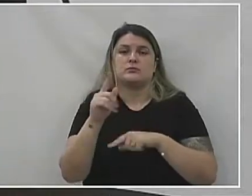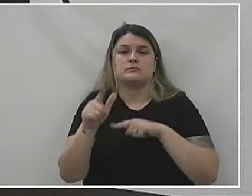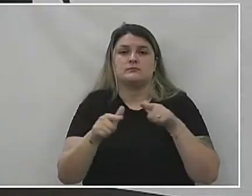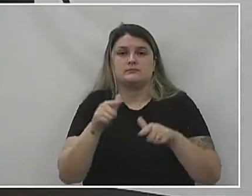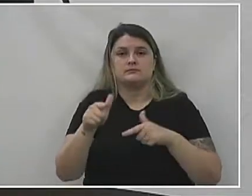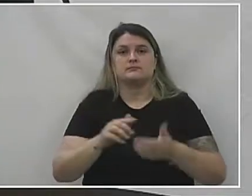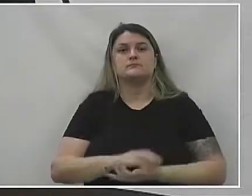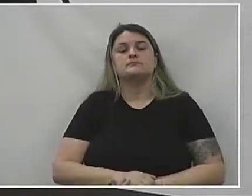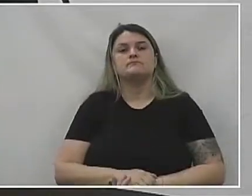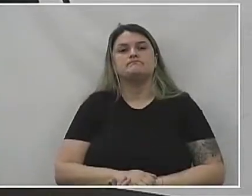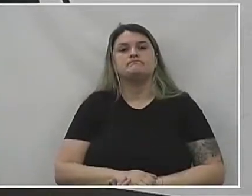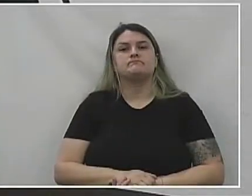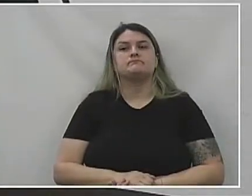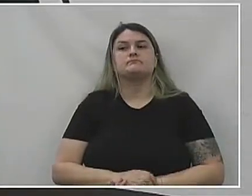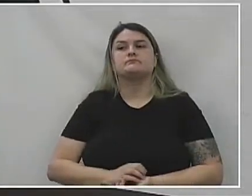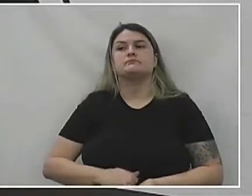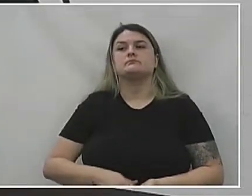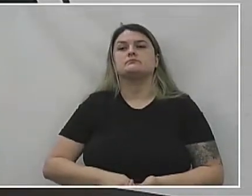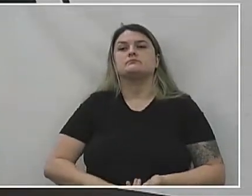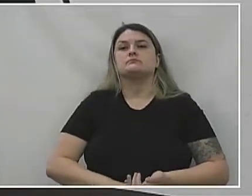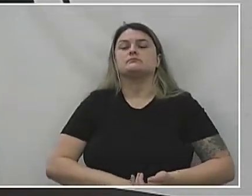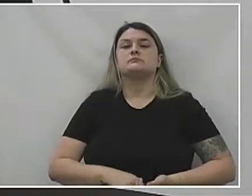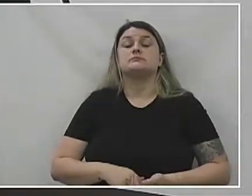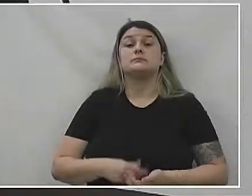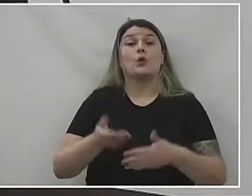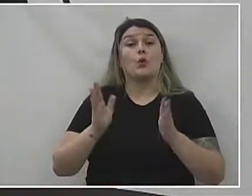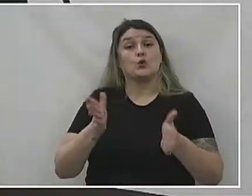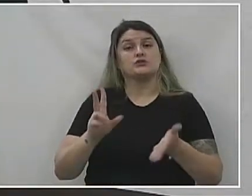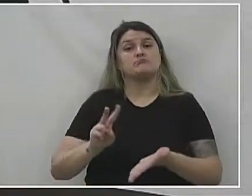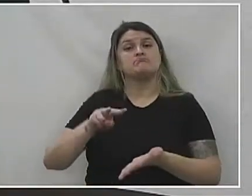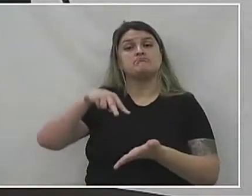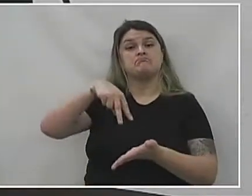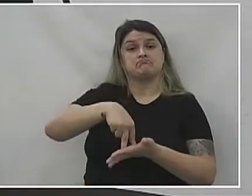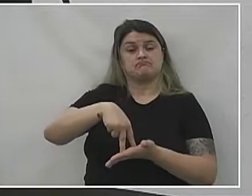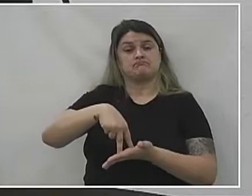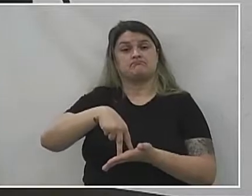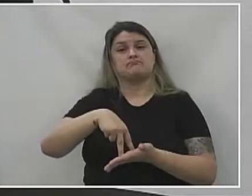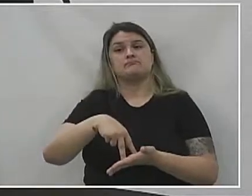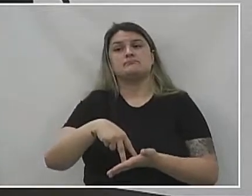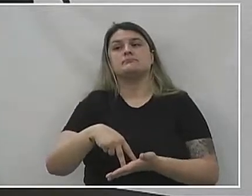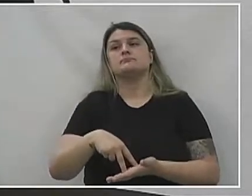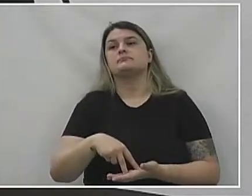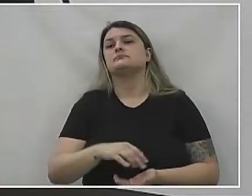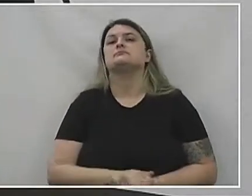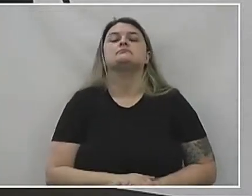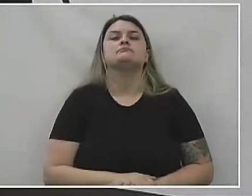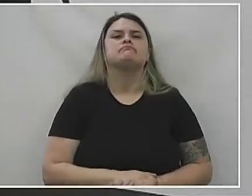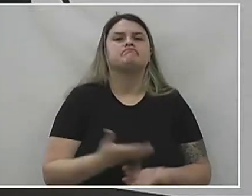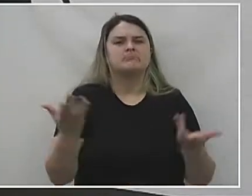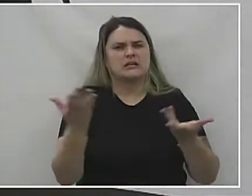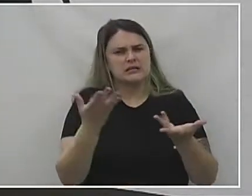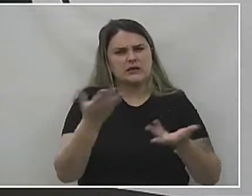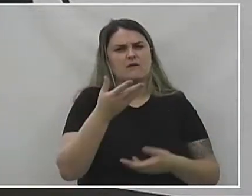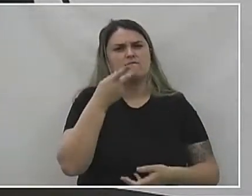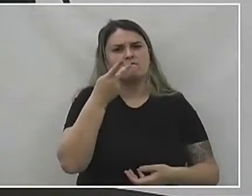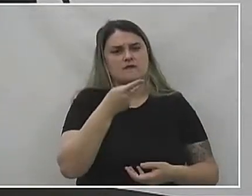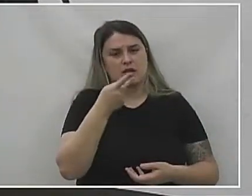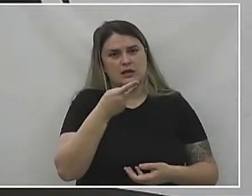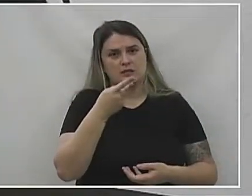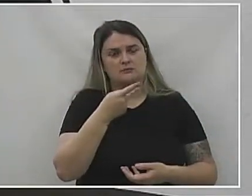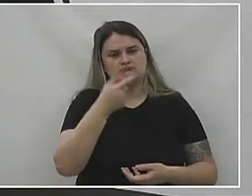trabalho eu quero vir utilizar a Tribuna e quero publicamente